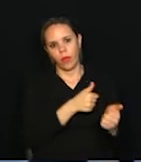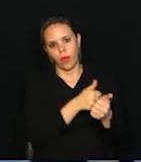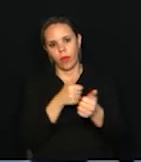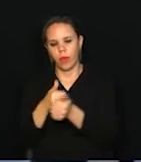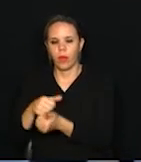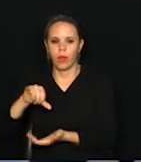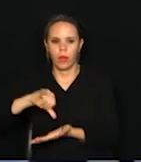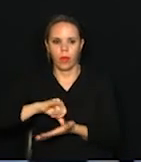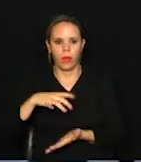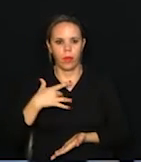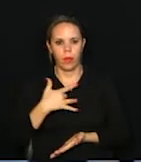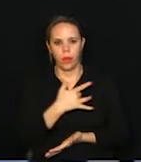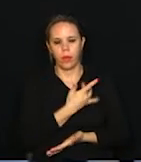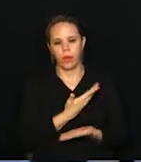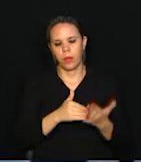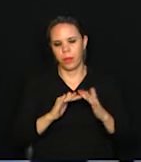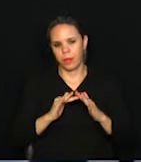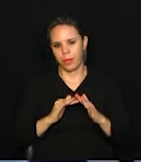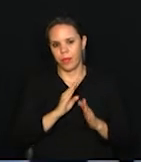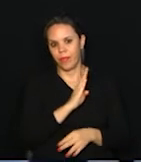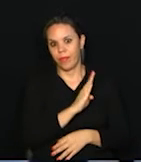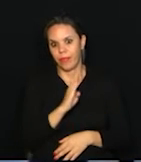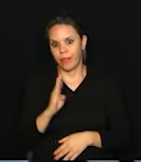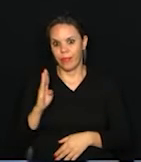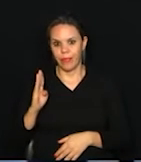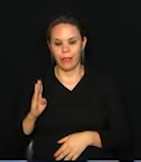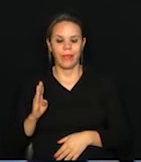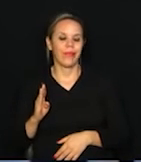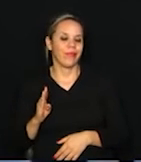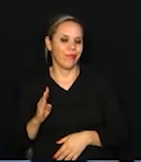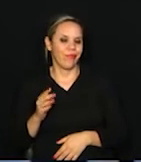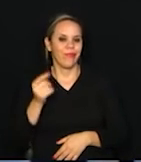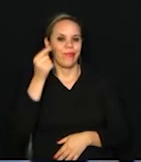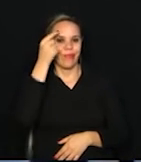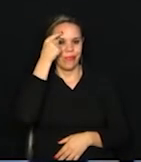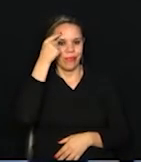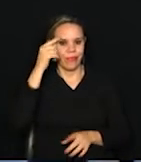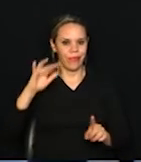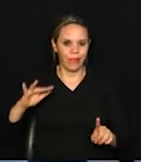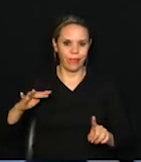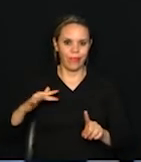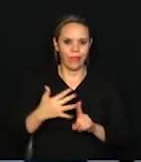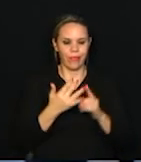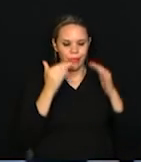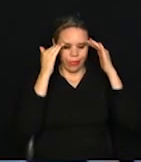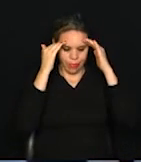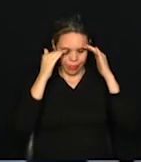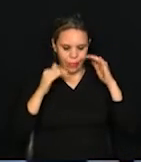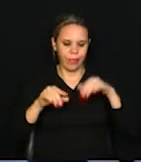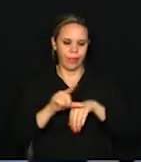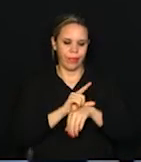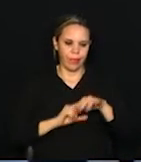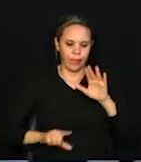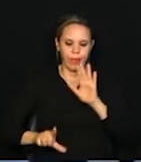centro de saúde, de uma escola, de uma biblioteca, e ali ter a noção de cidadania, que apesar da via